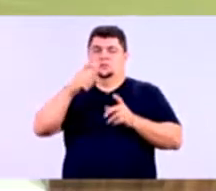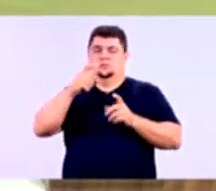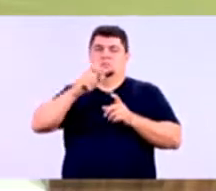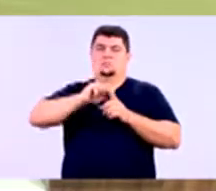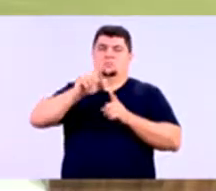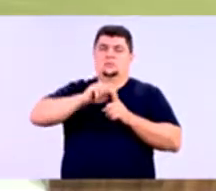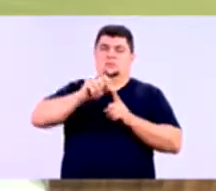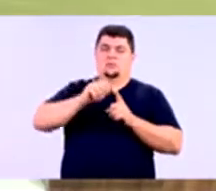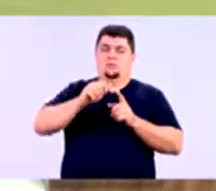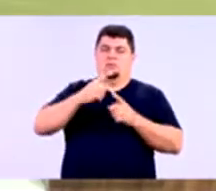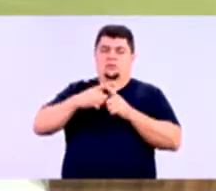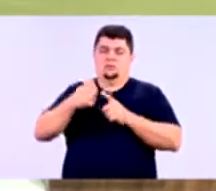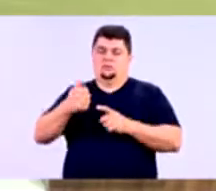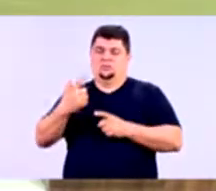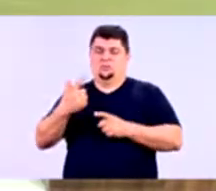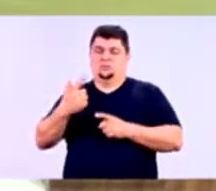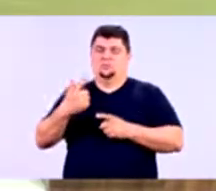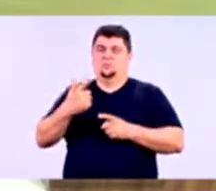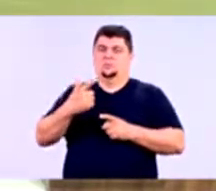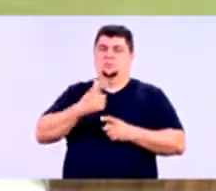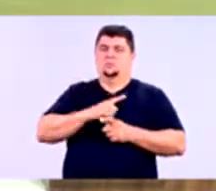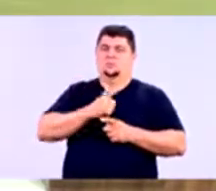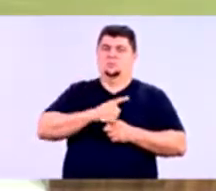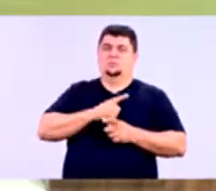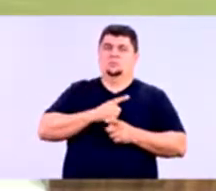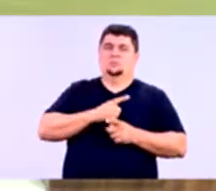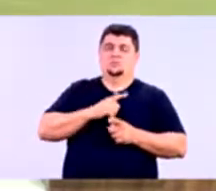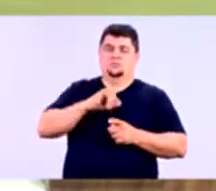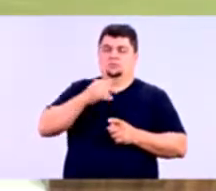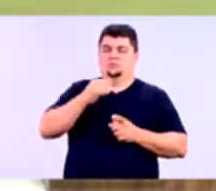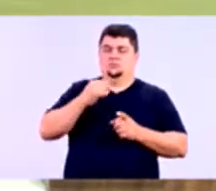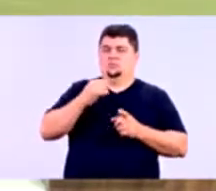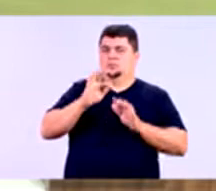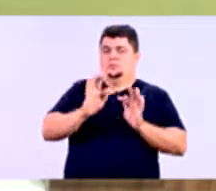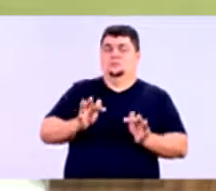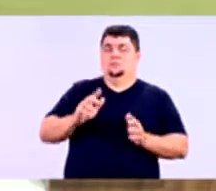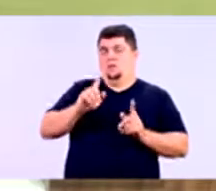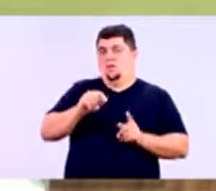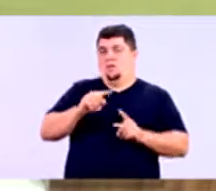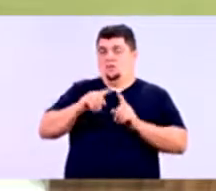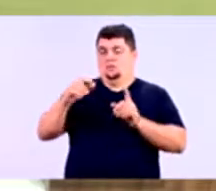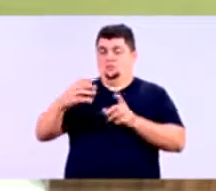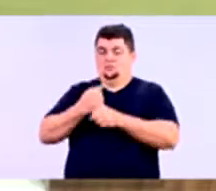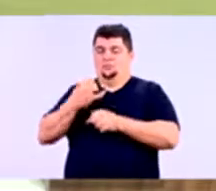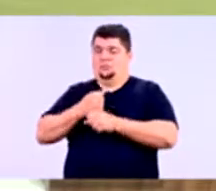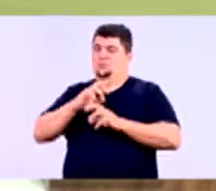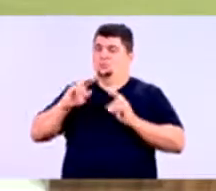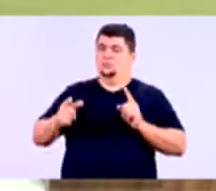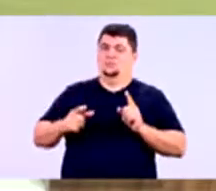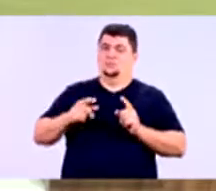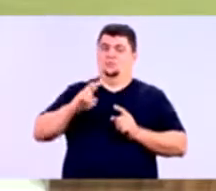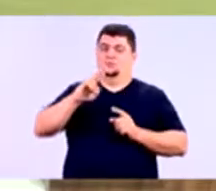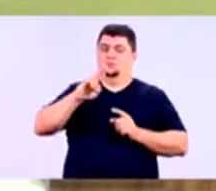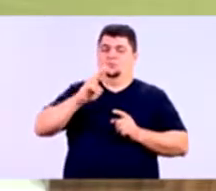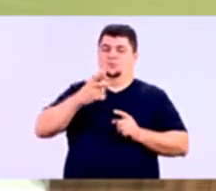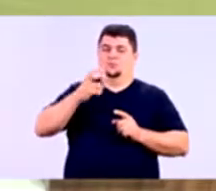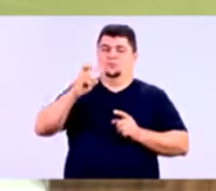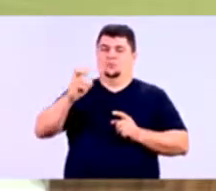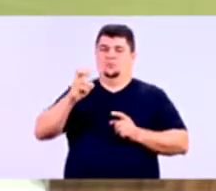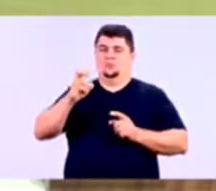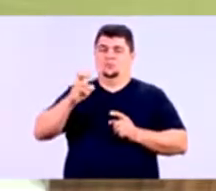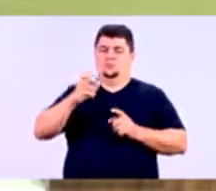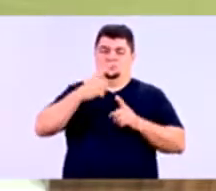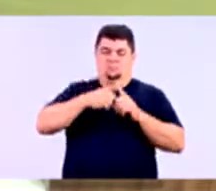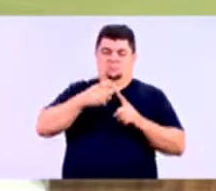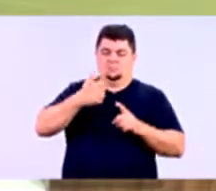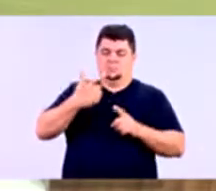por 12, que é a quantidade de meses, que seria como a gente faria nos juros simples, né, professor? Exatamente. Se a gente pegasse 2,5 ao mês e multiplicasse por